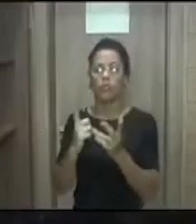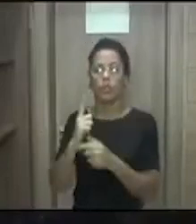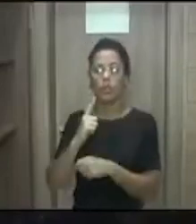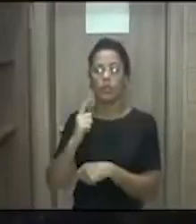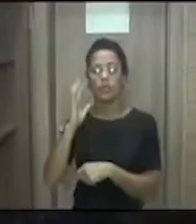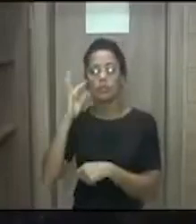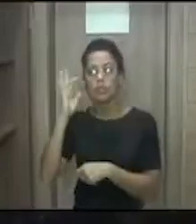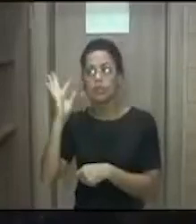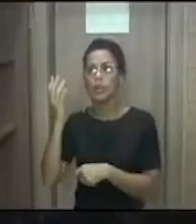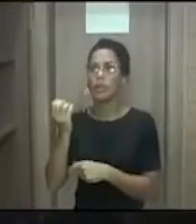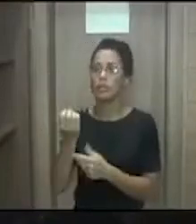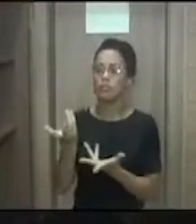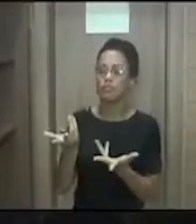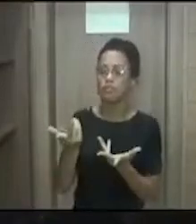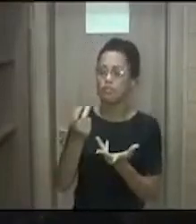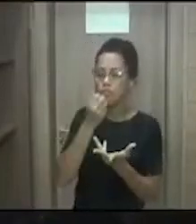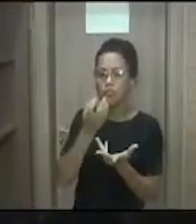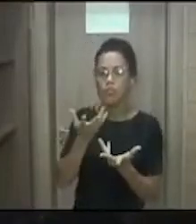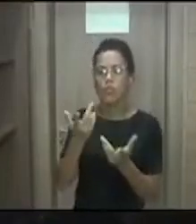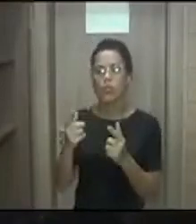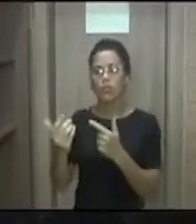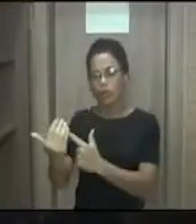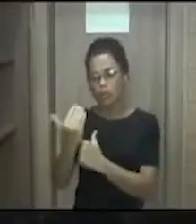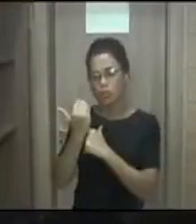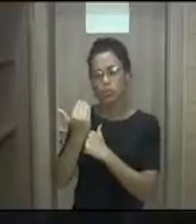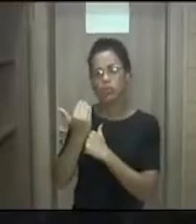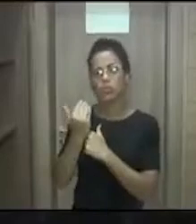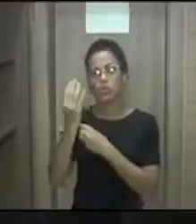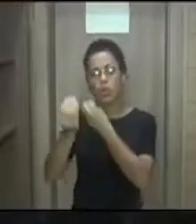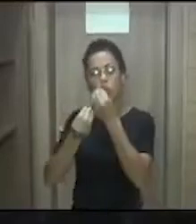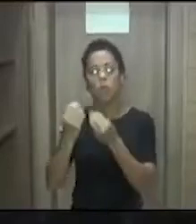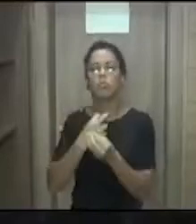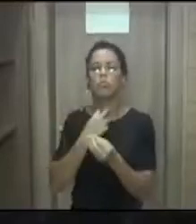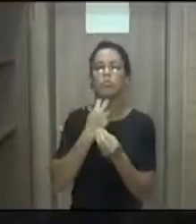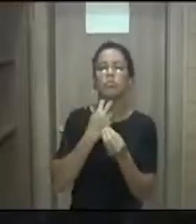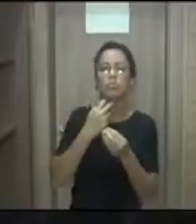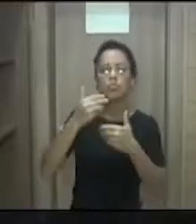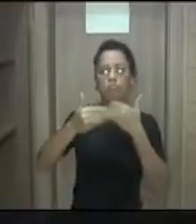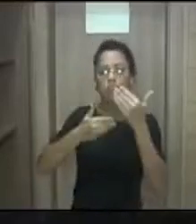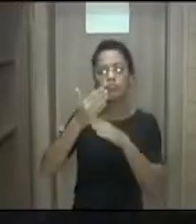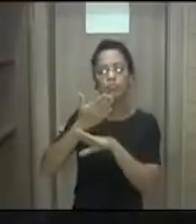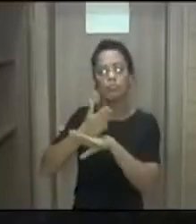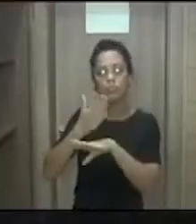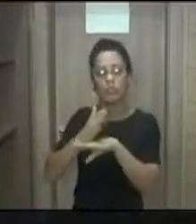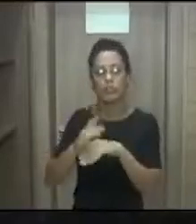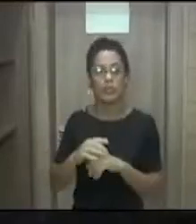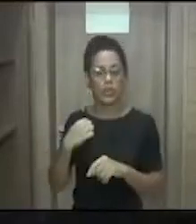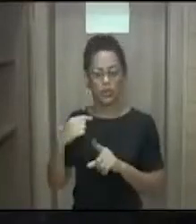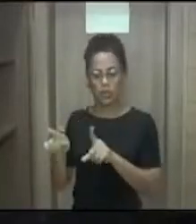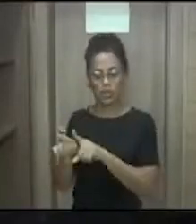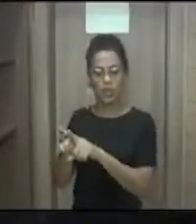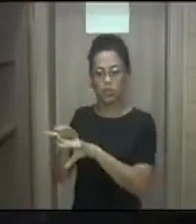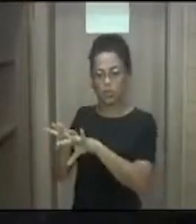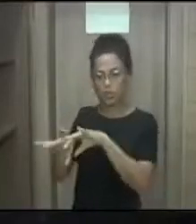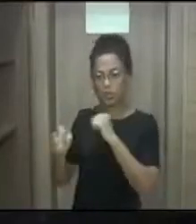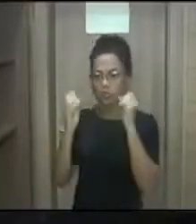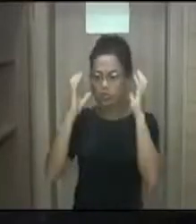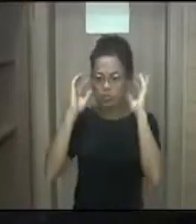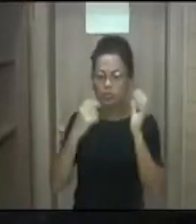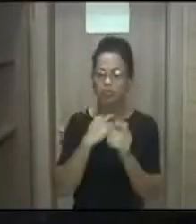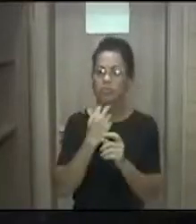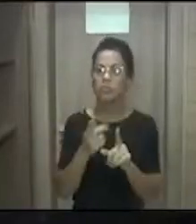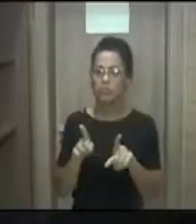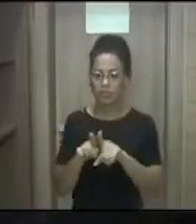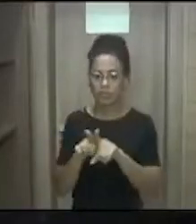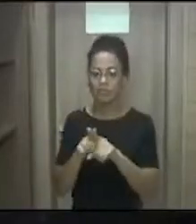Você pensar ali o papel do fonoaudiólogo. Inclusive, eu também sou formada, né, sou fonoaudióloga,